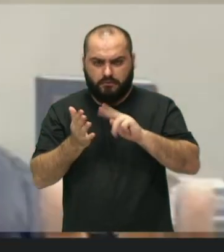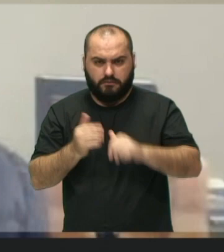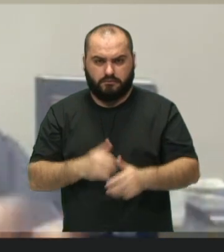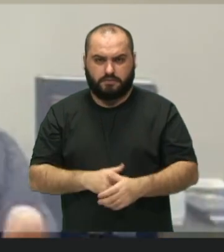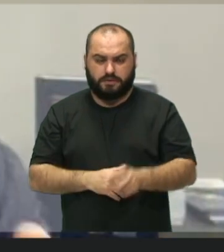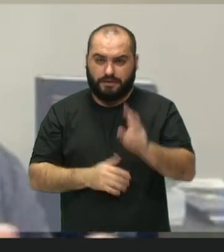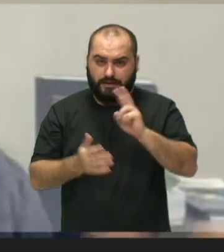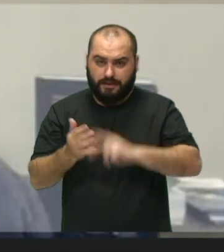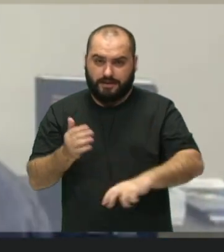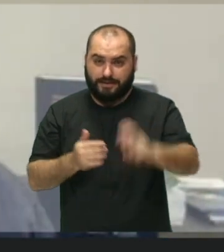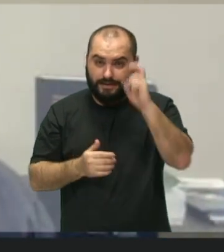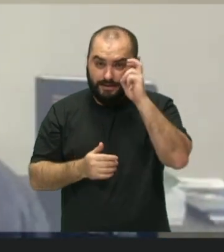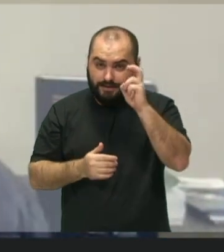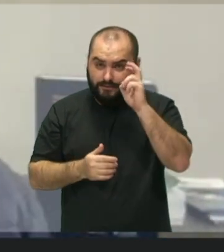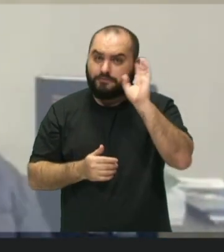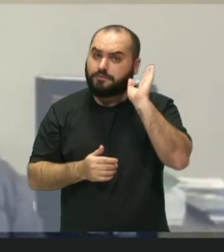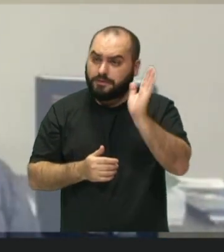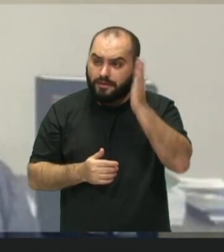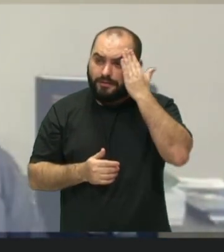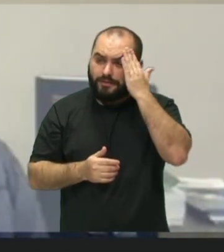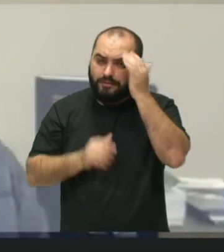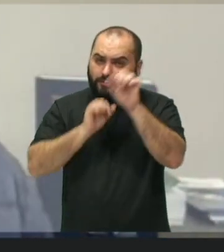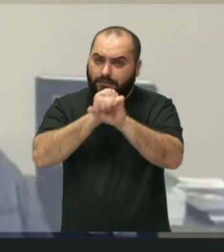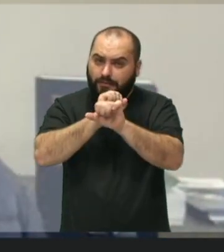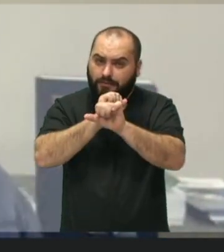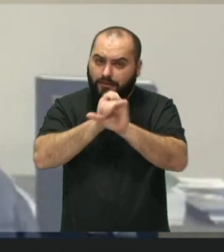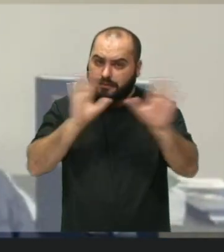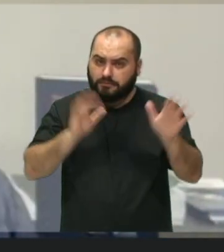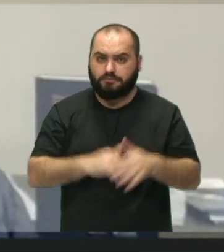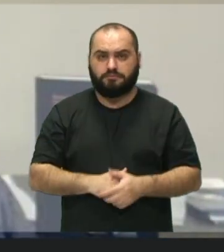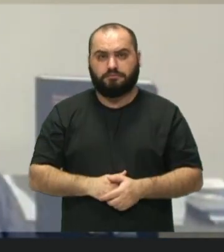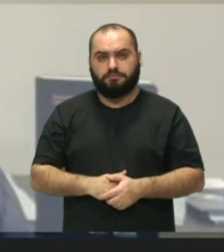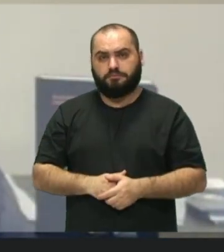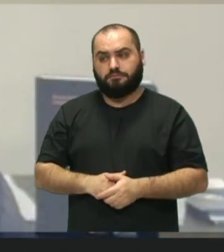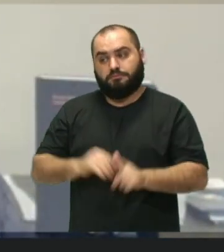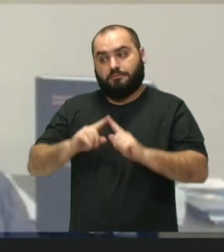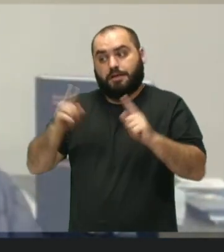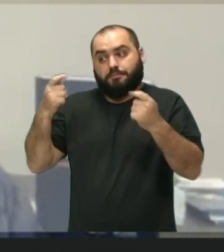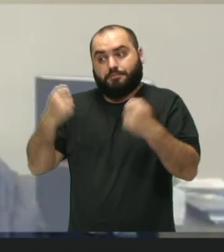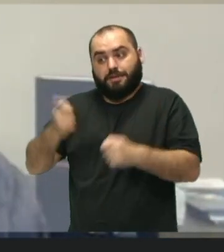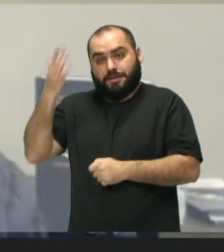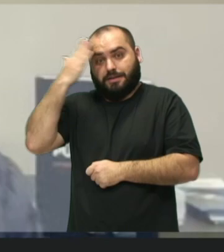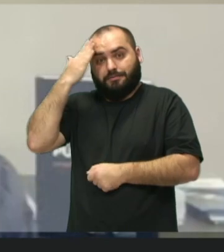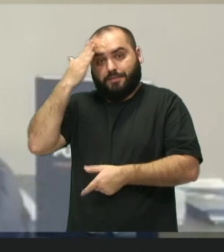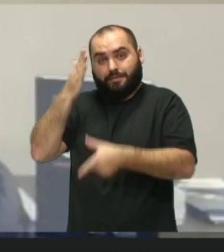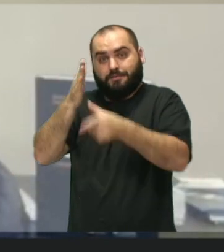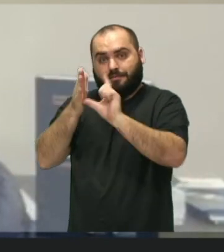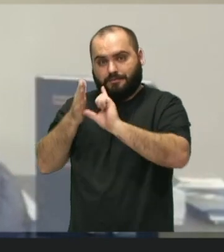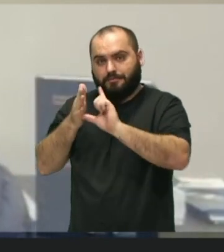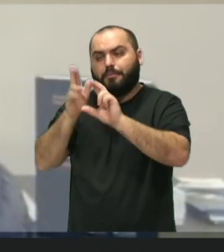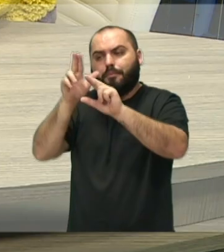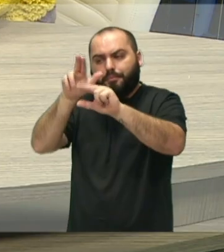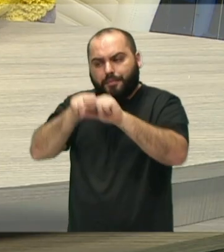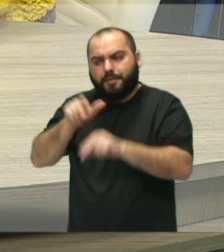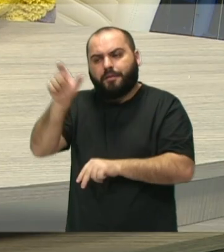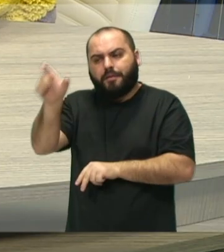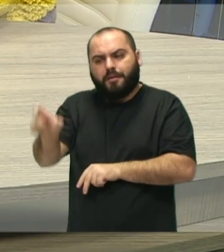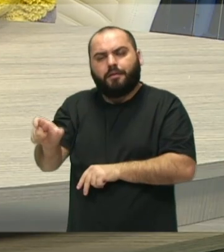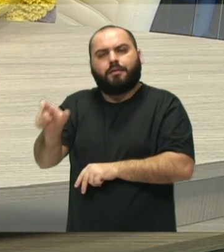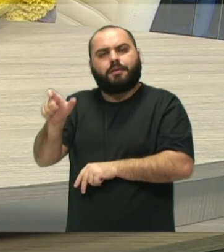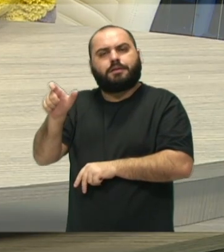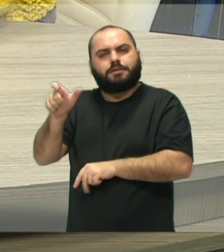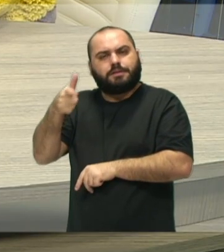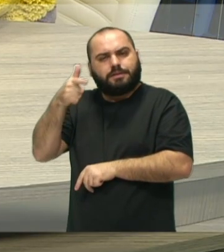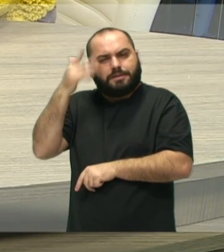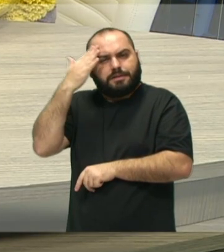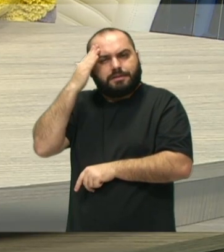5 páginas, você entendeu o negócio, né? Você só tem que saber quais páginas ler. Então, quando ele começa a entender isso, ele começa a ver